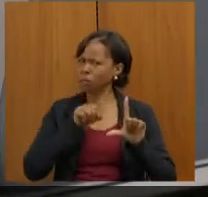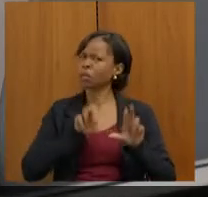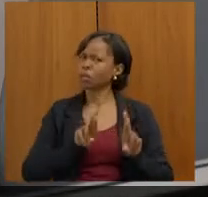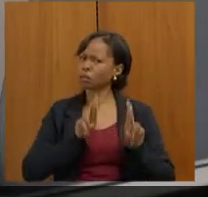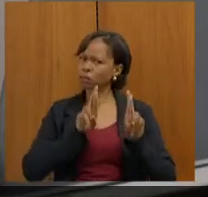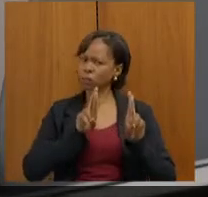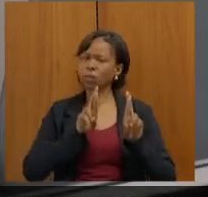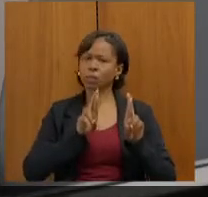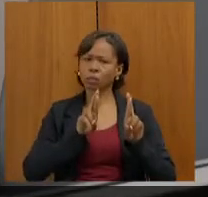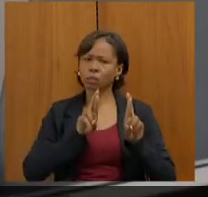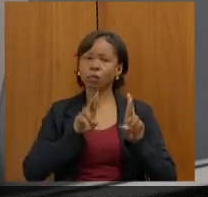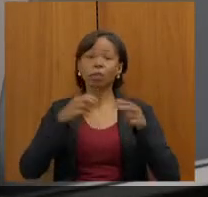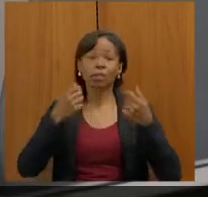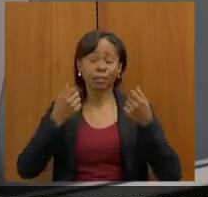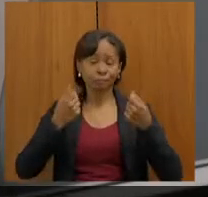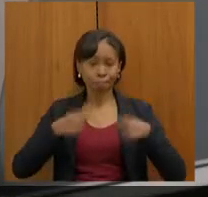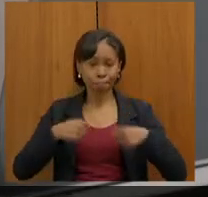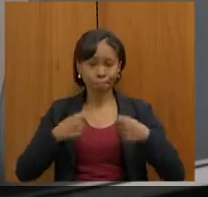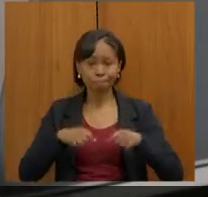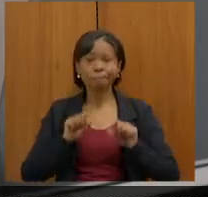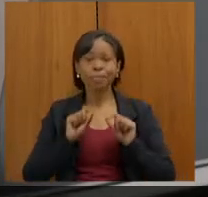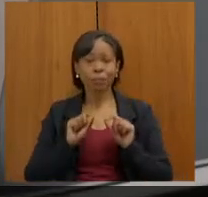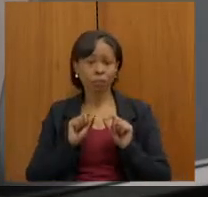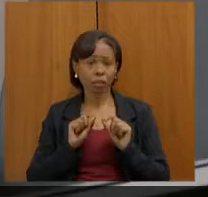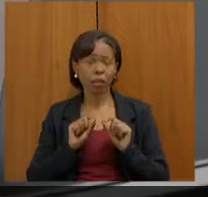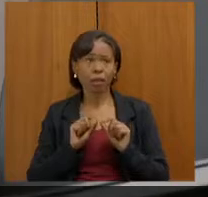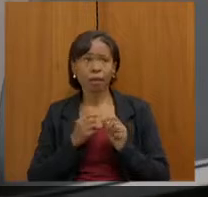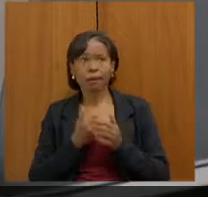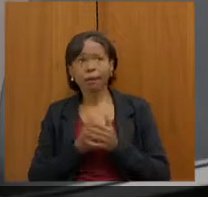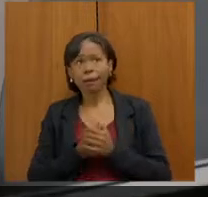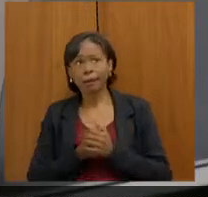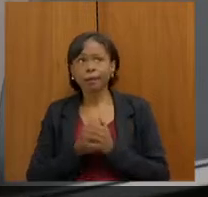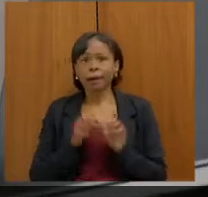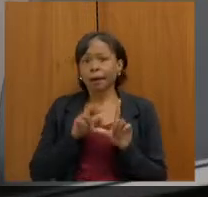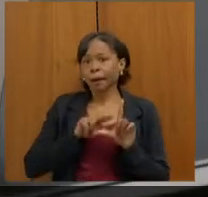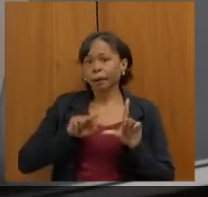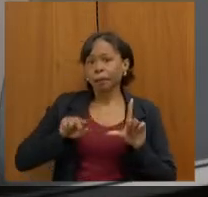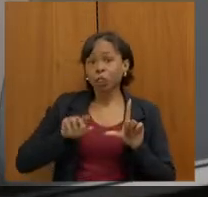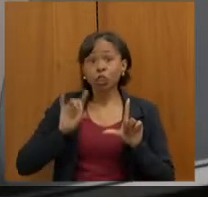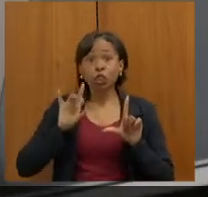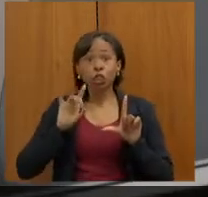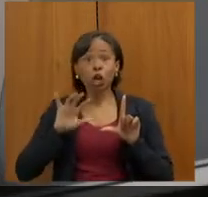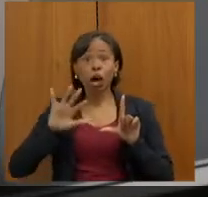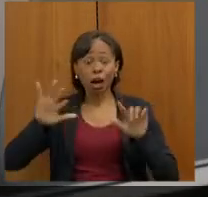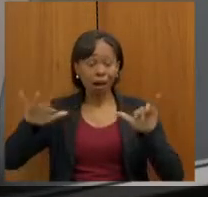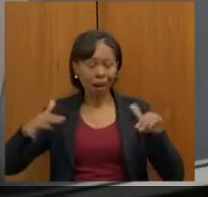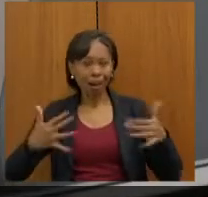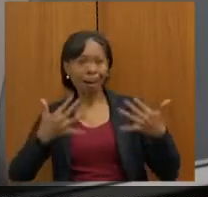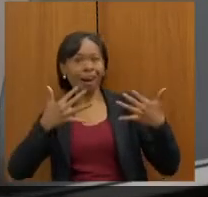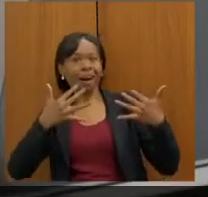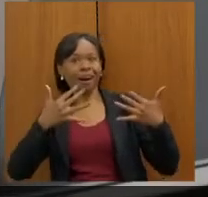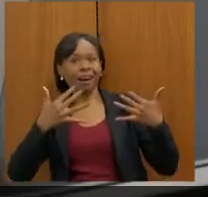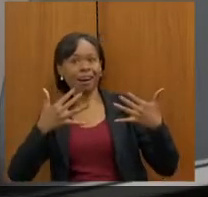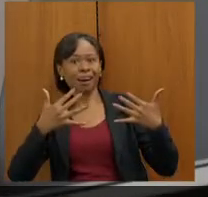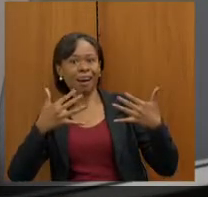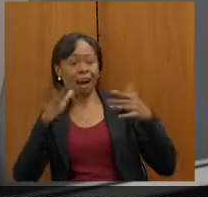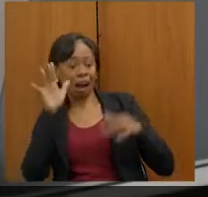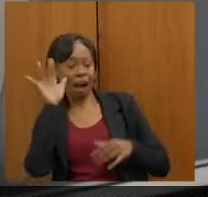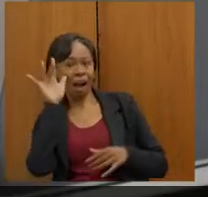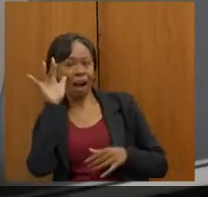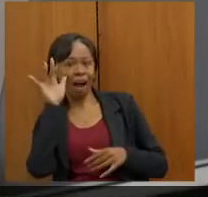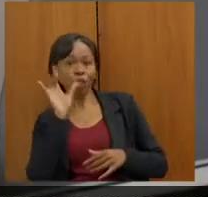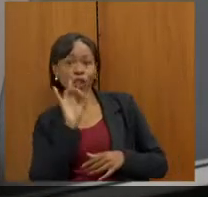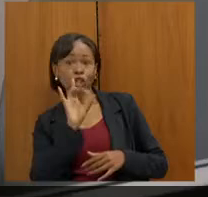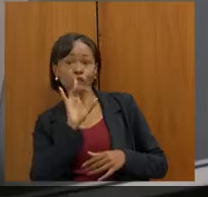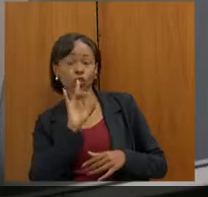saia da aquela questão de ganhar audiência e passe para educação partir